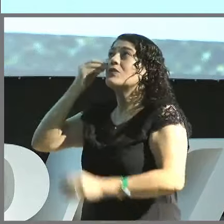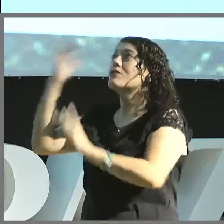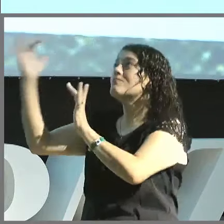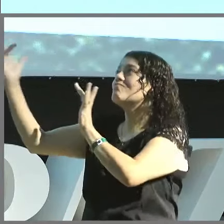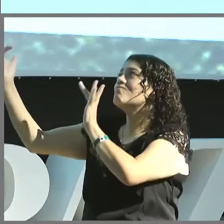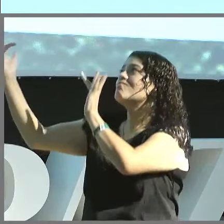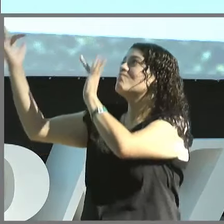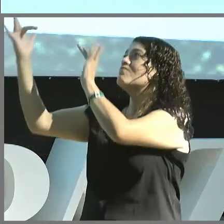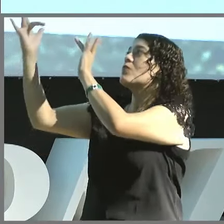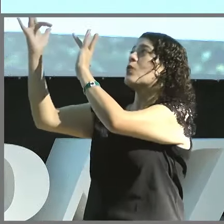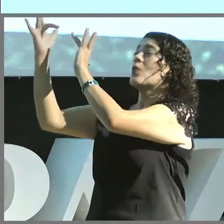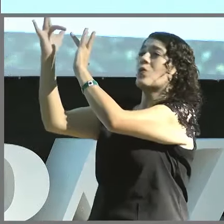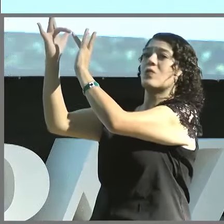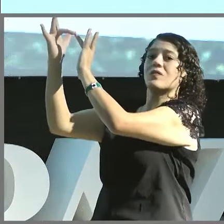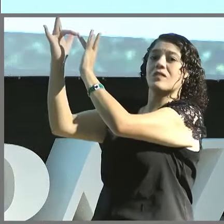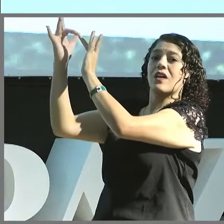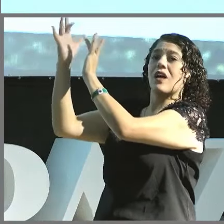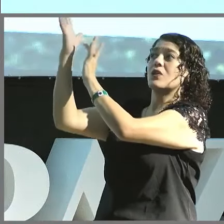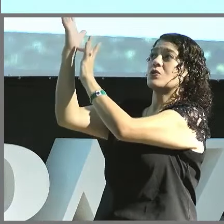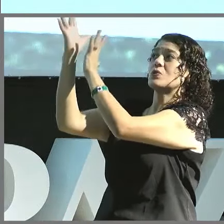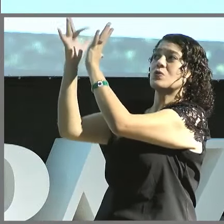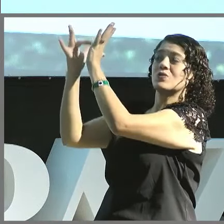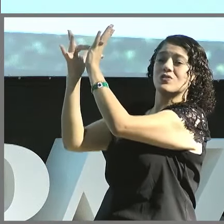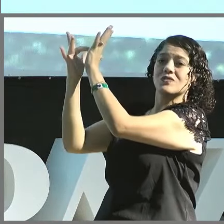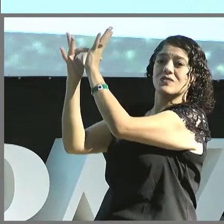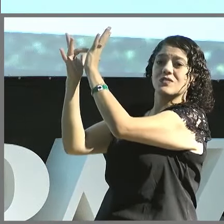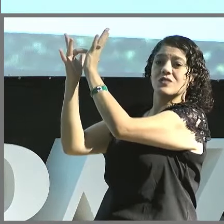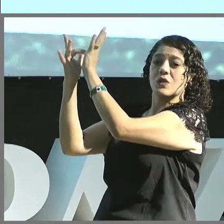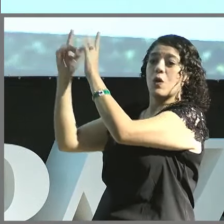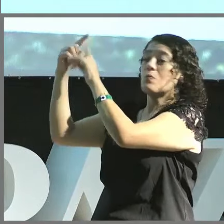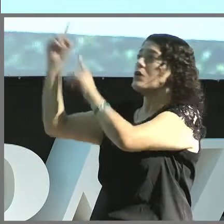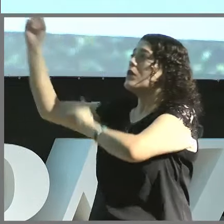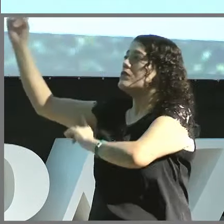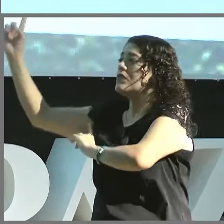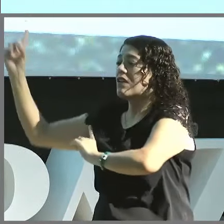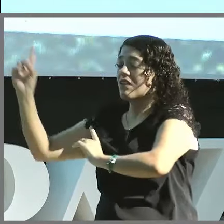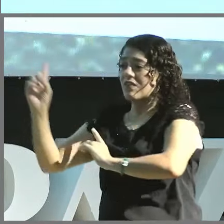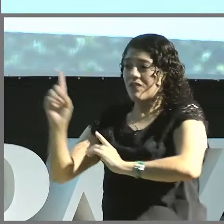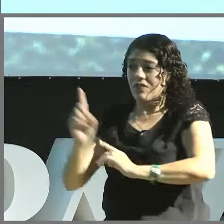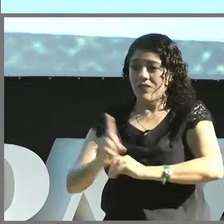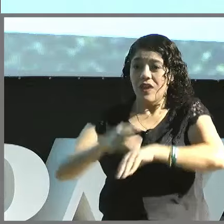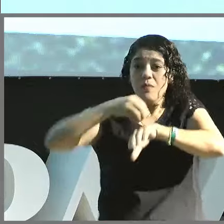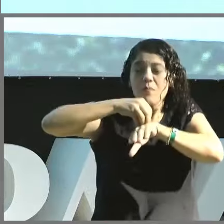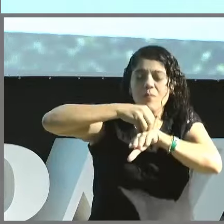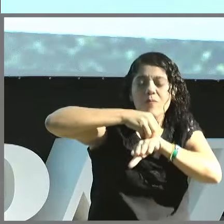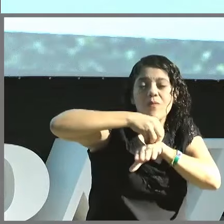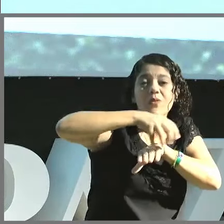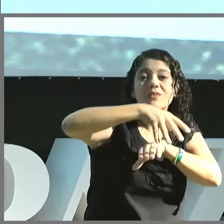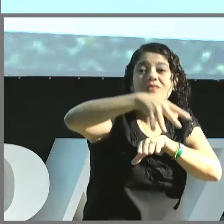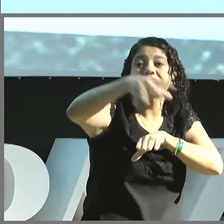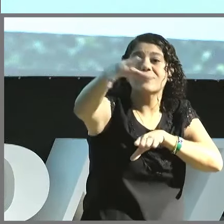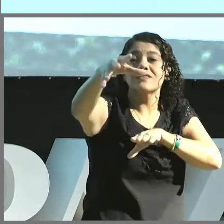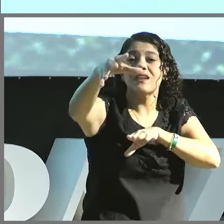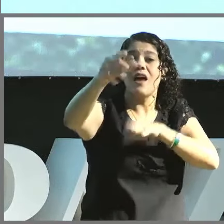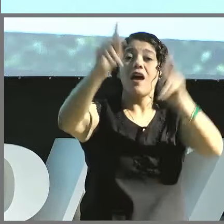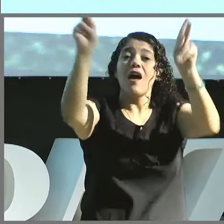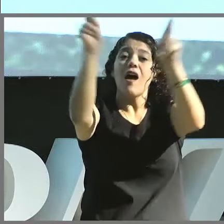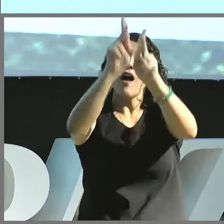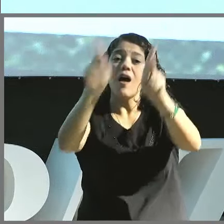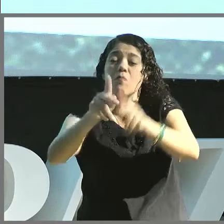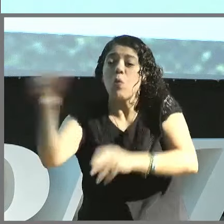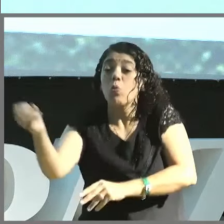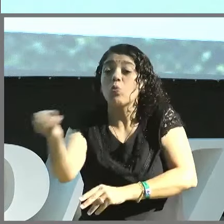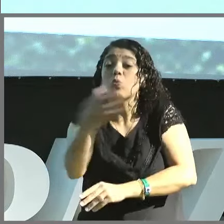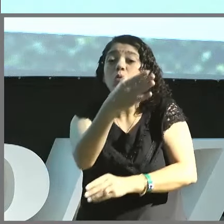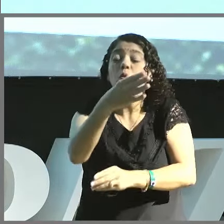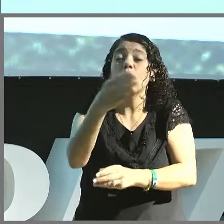através dEle, porque é Jesus que vem reviver a sua mensagem de paz, de renovação, através